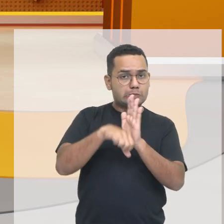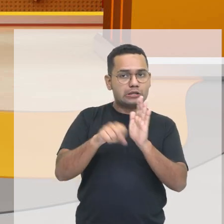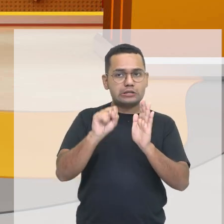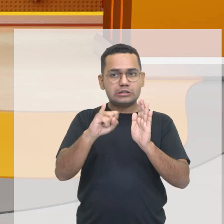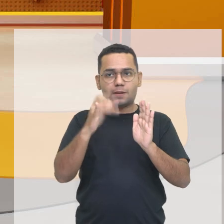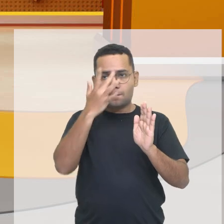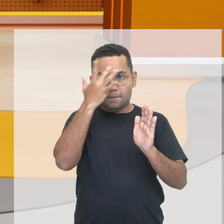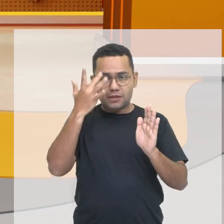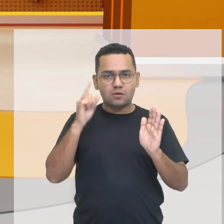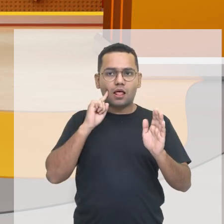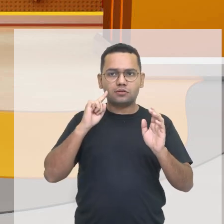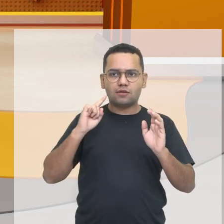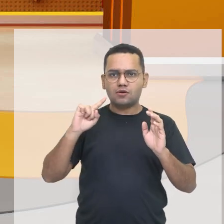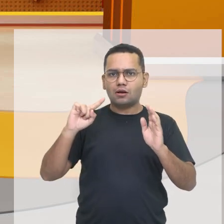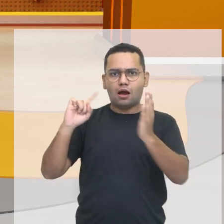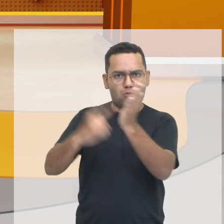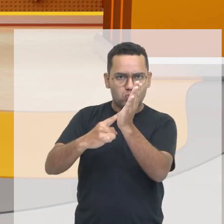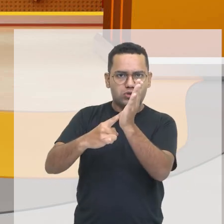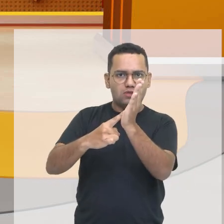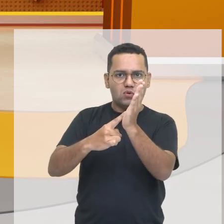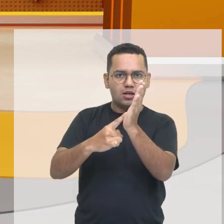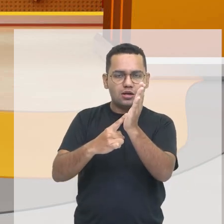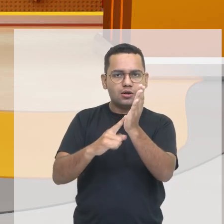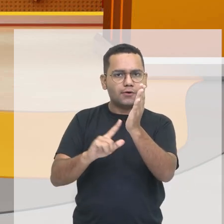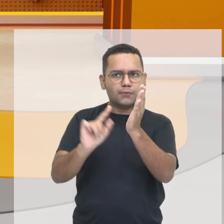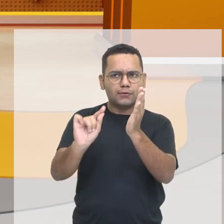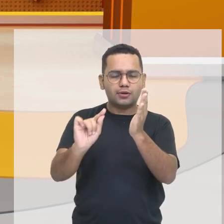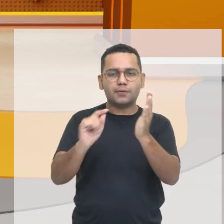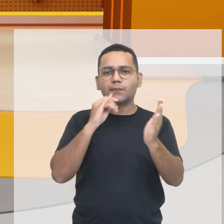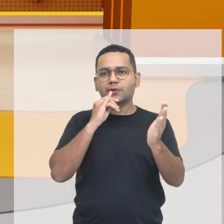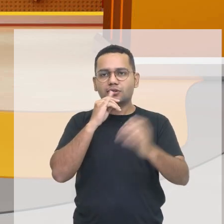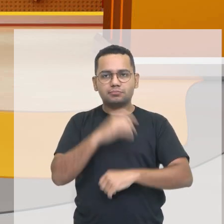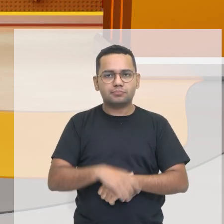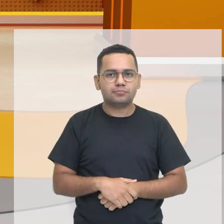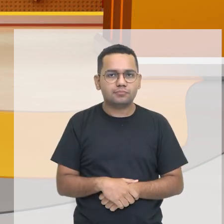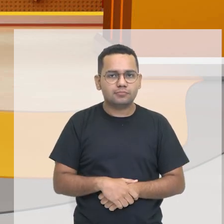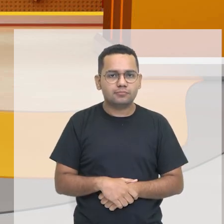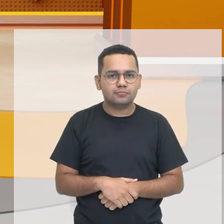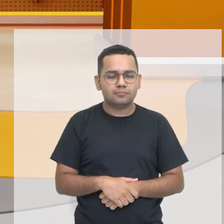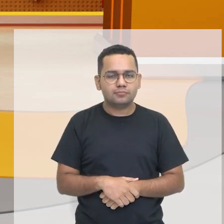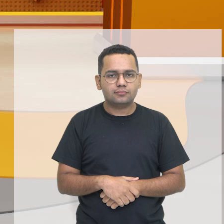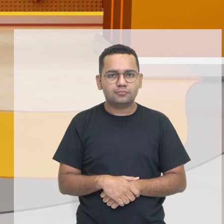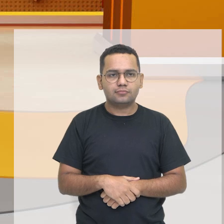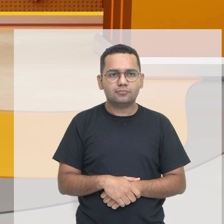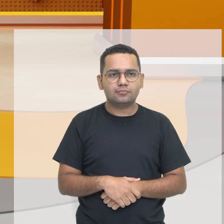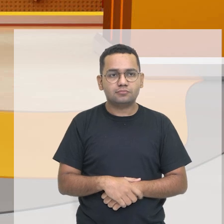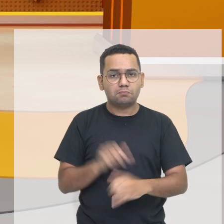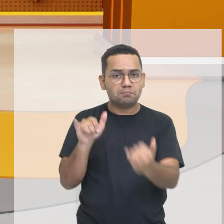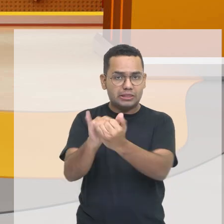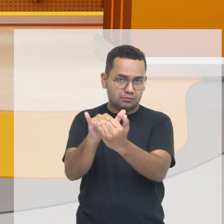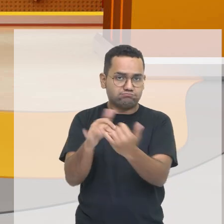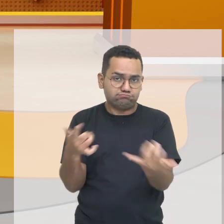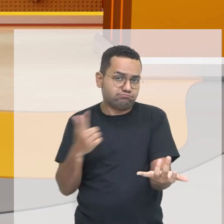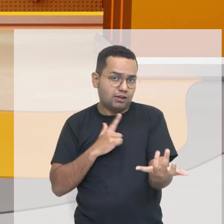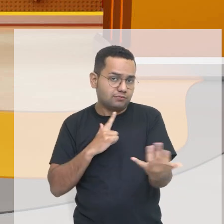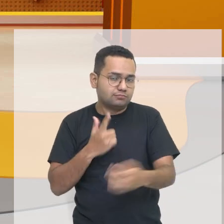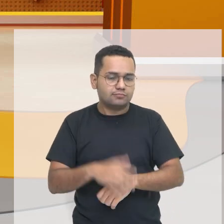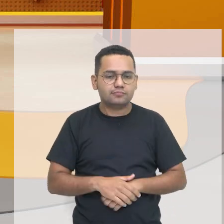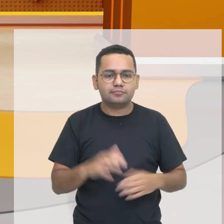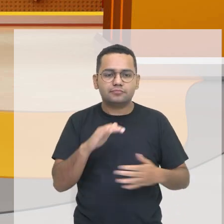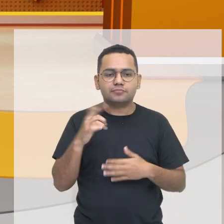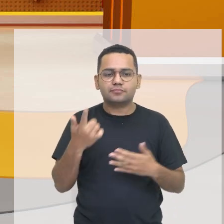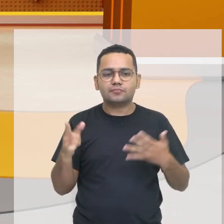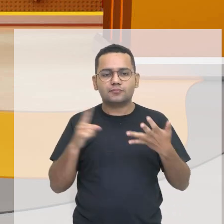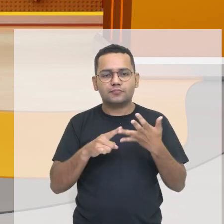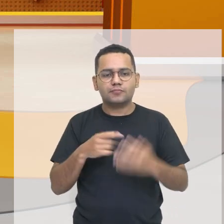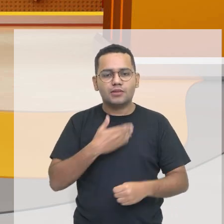foi acusada, ela teve ali esse processo de acusação, vamos dizer assim, perdoado, seria isso.